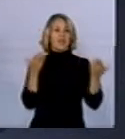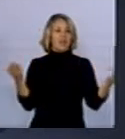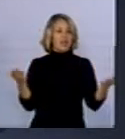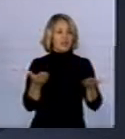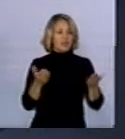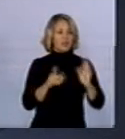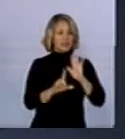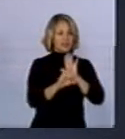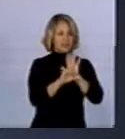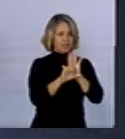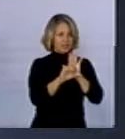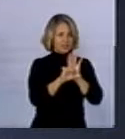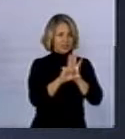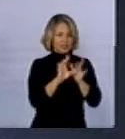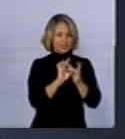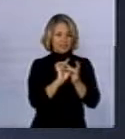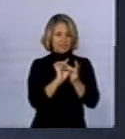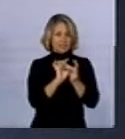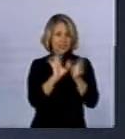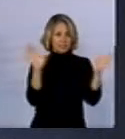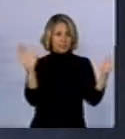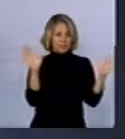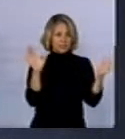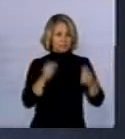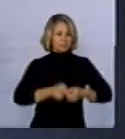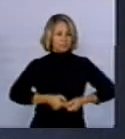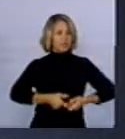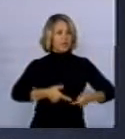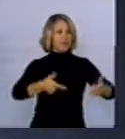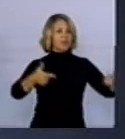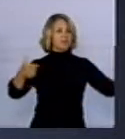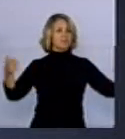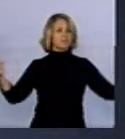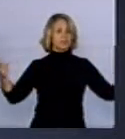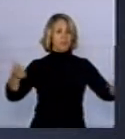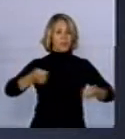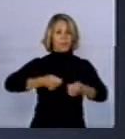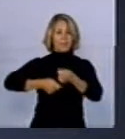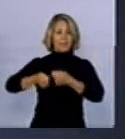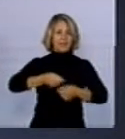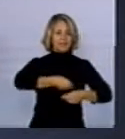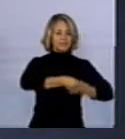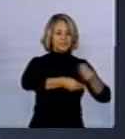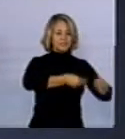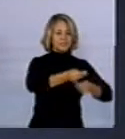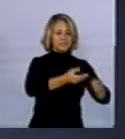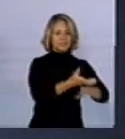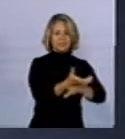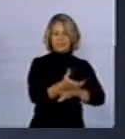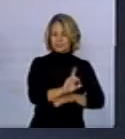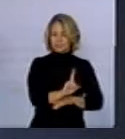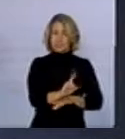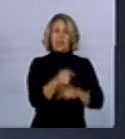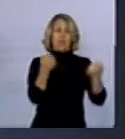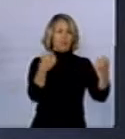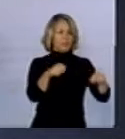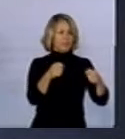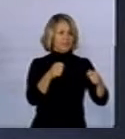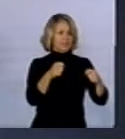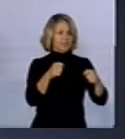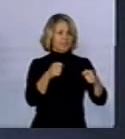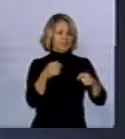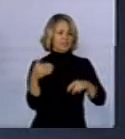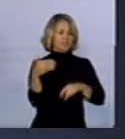Esta lei, ela liberou efetivamente, amplamente, o mercado de distribuição de conteúdo. Não é mais necessário participar do